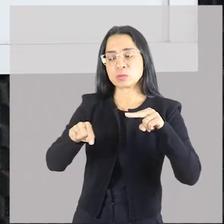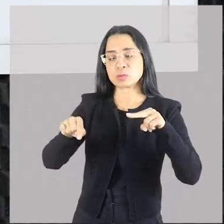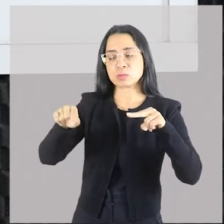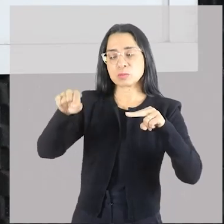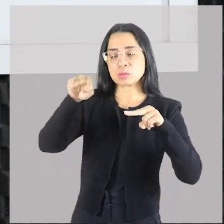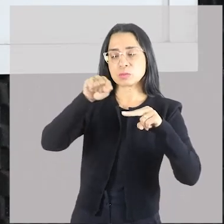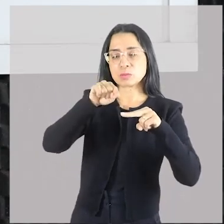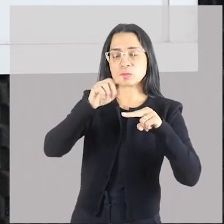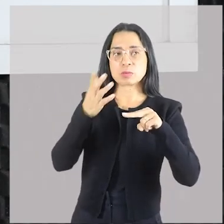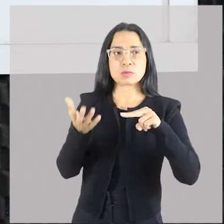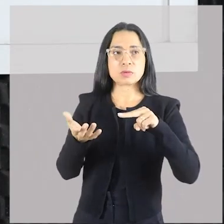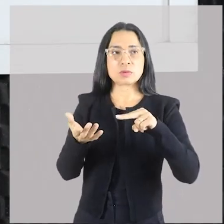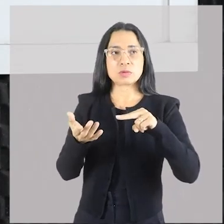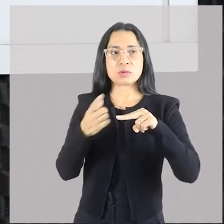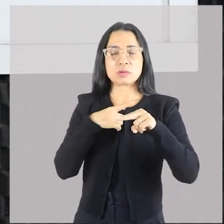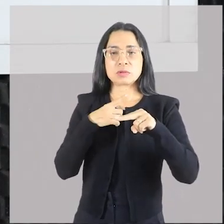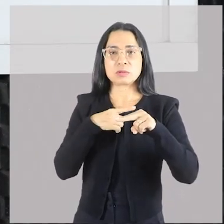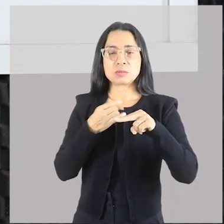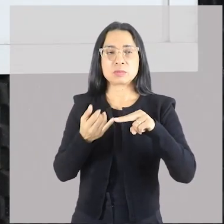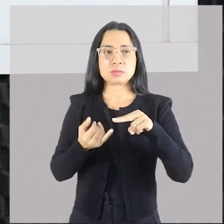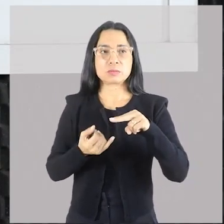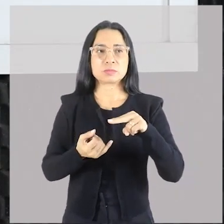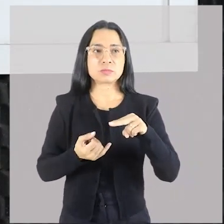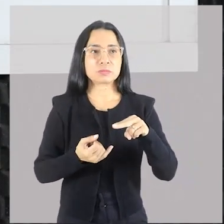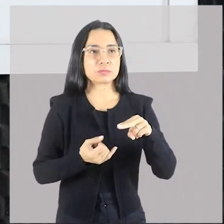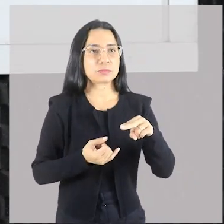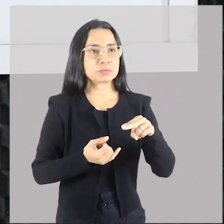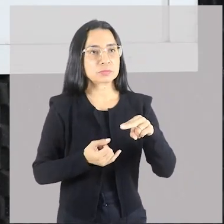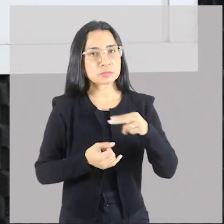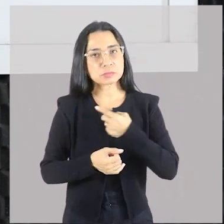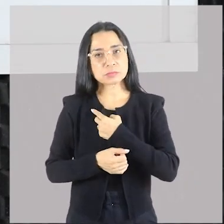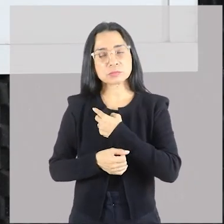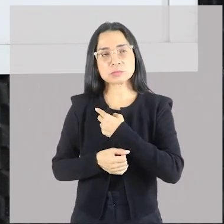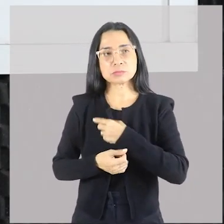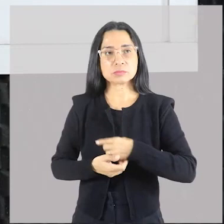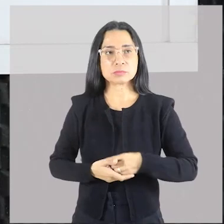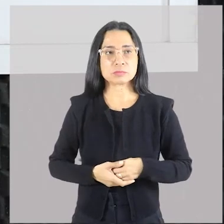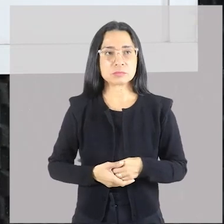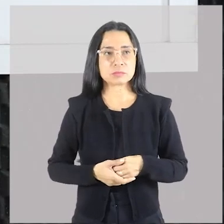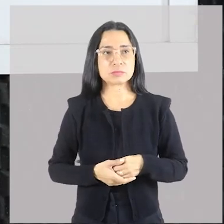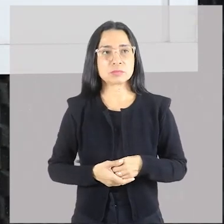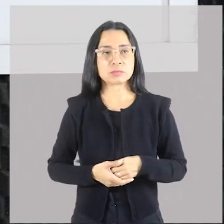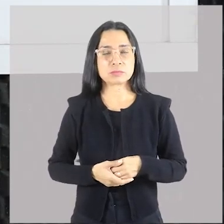certo? Então, por exemplo, eu tenho uma circunferência aqui de centro O, e eu tenho essa parte aqui, ó.